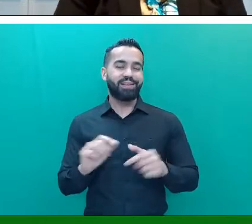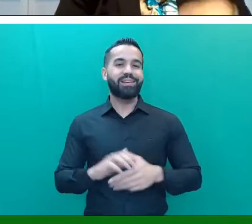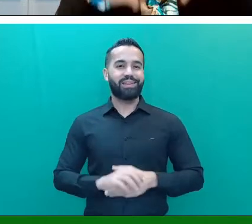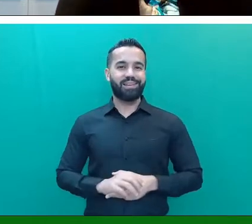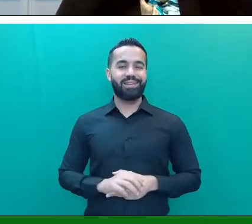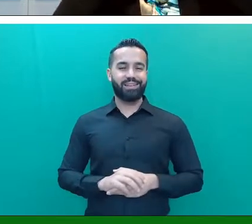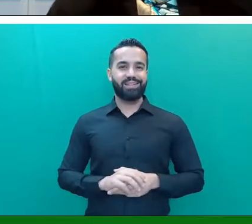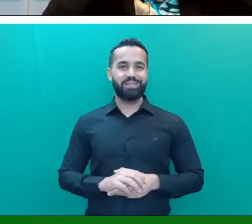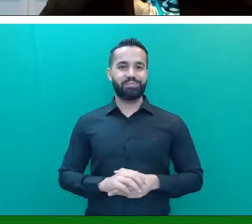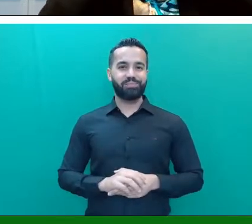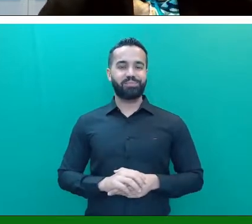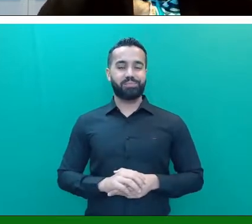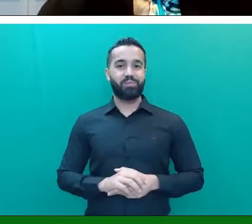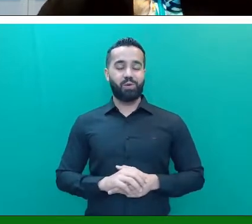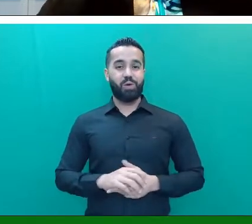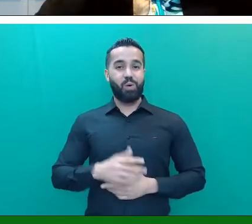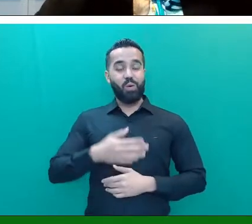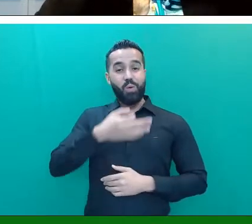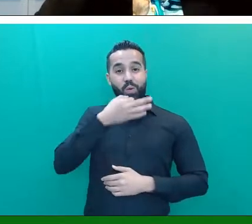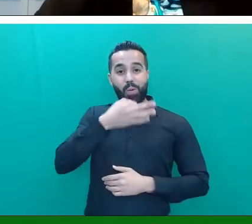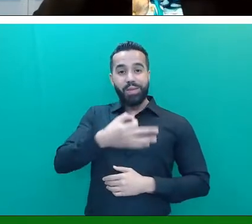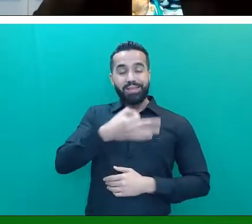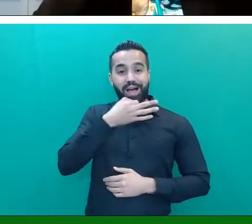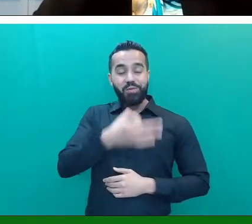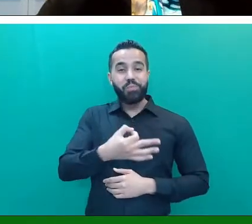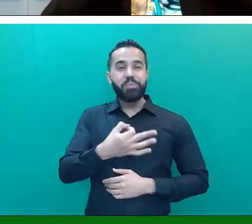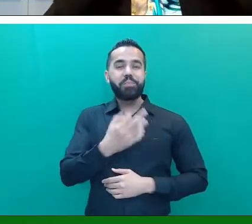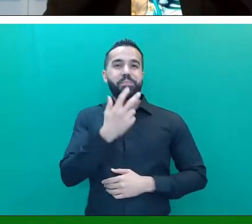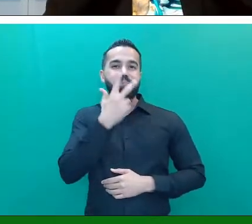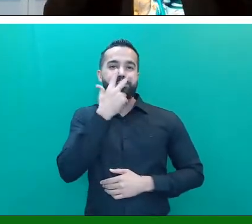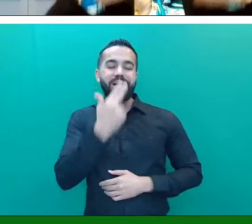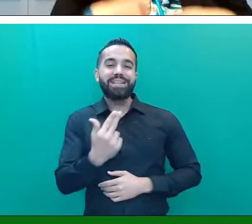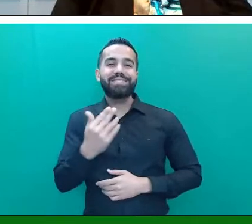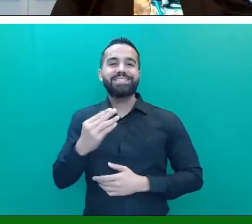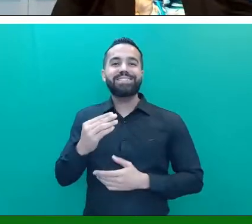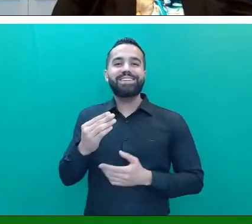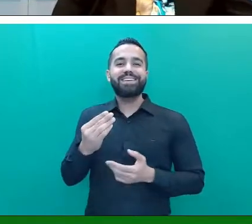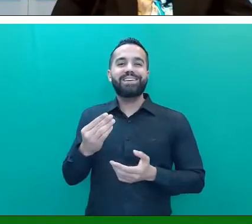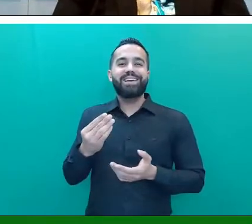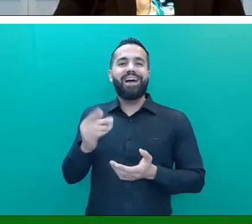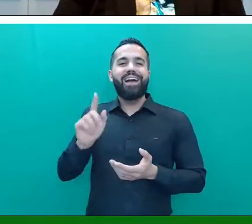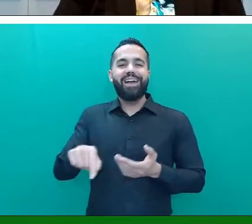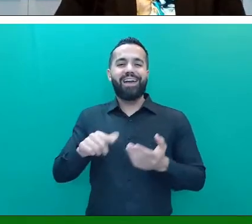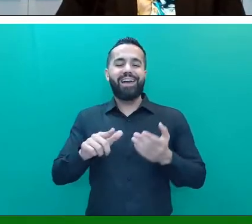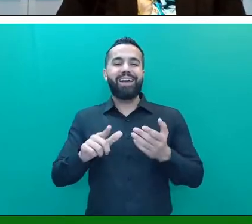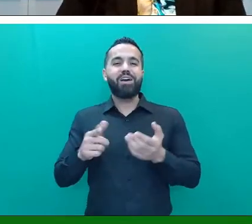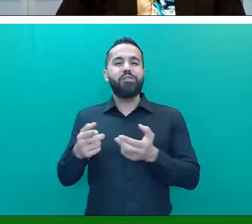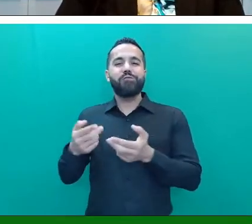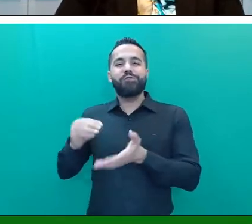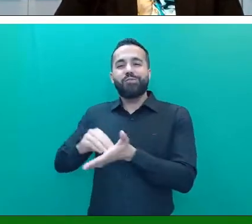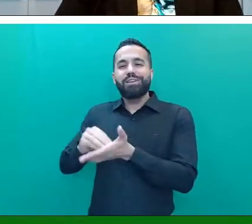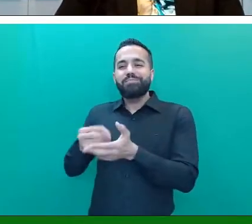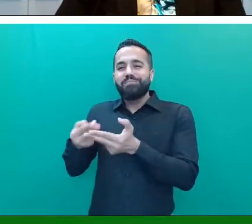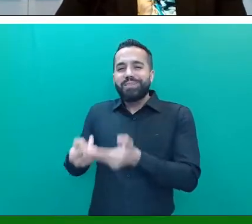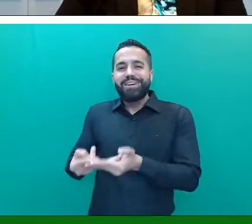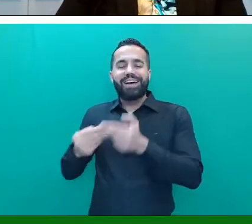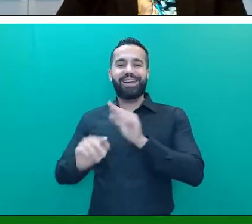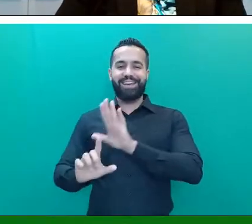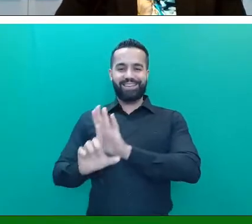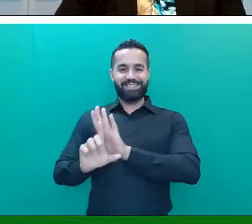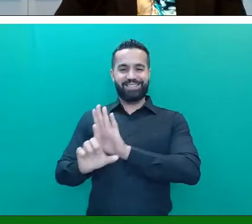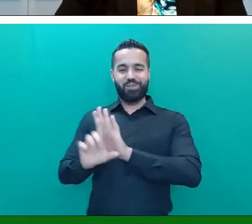com o comentário anterior, alguma impaciência com as tais legislações que foram surgindo no decorrer do processo.